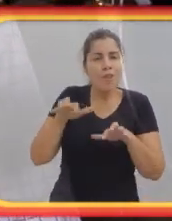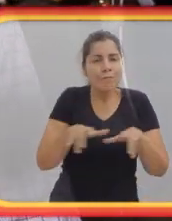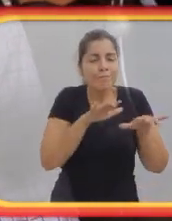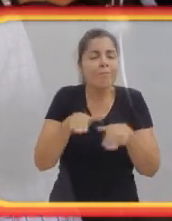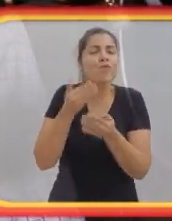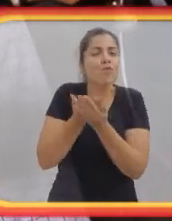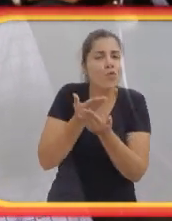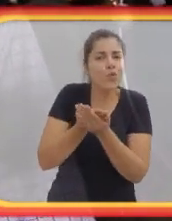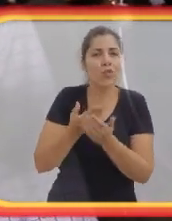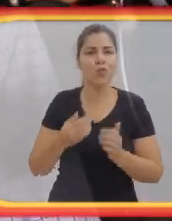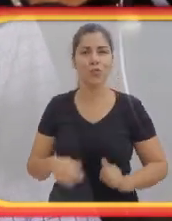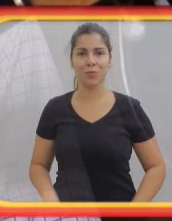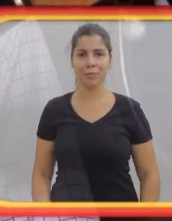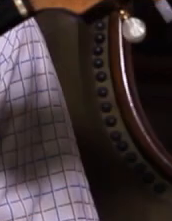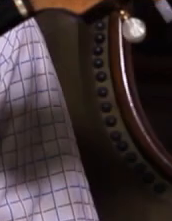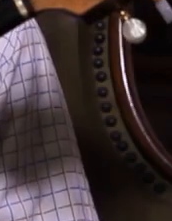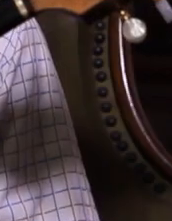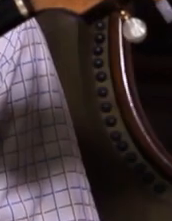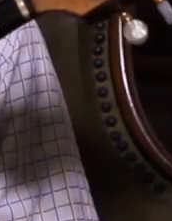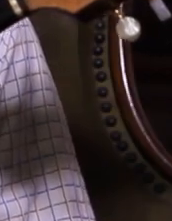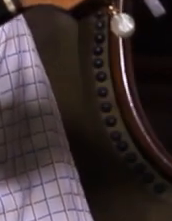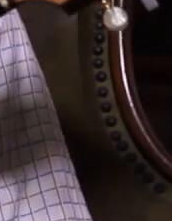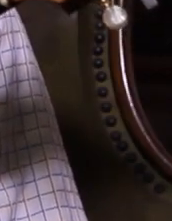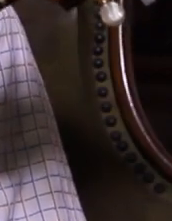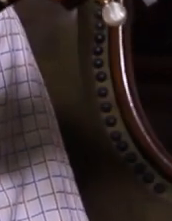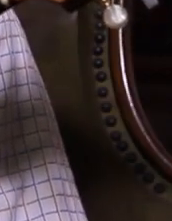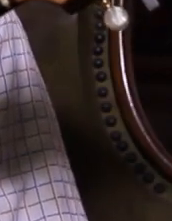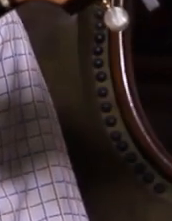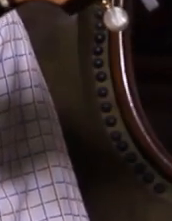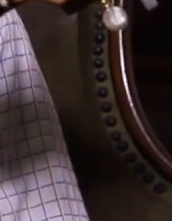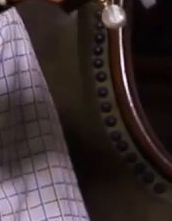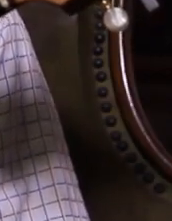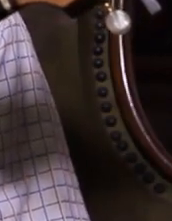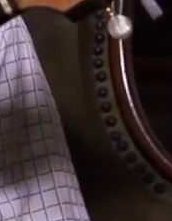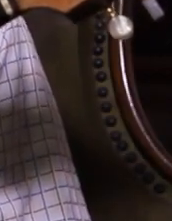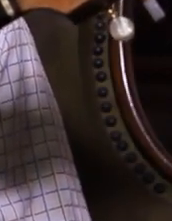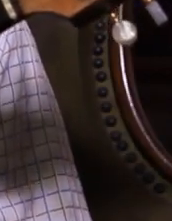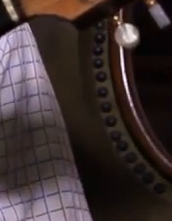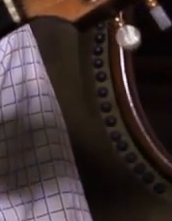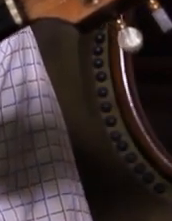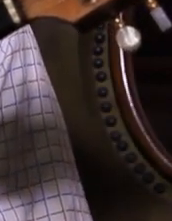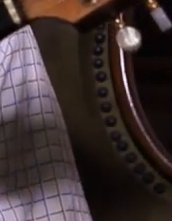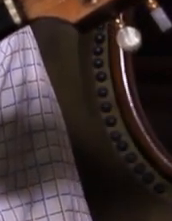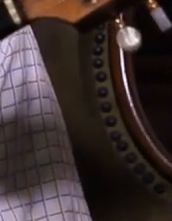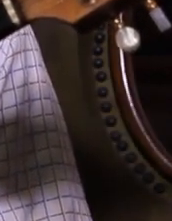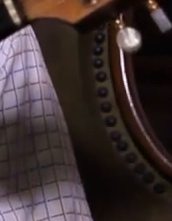na mente, eu olho para onde eu vou tocar, estudo.